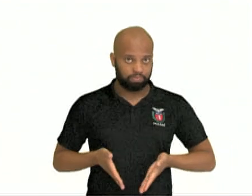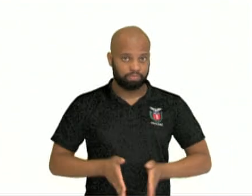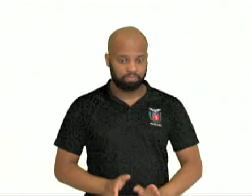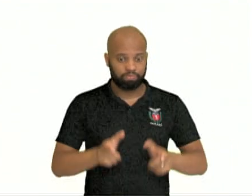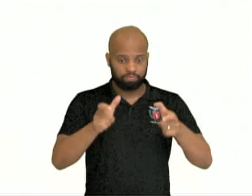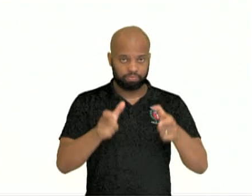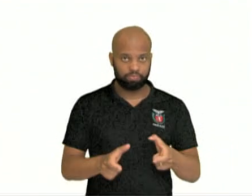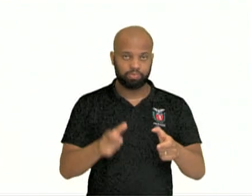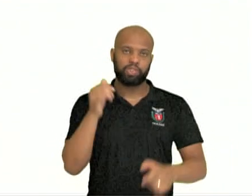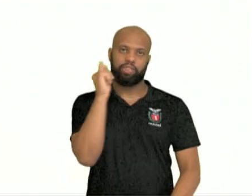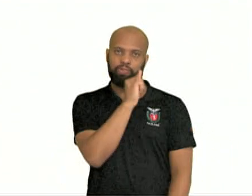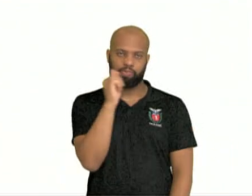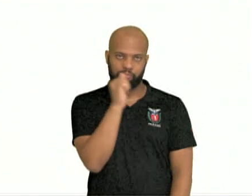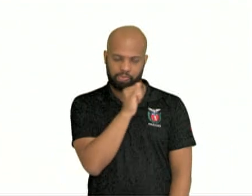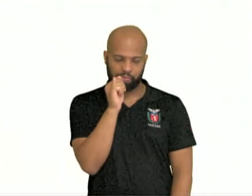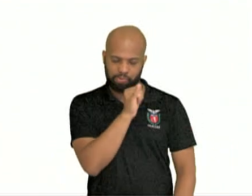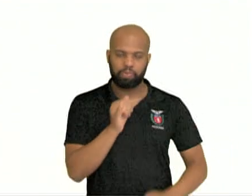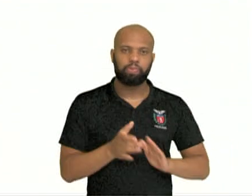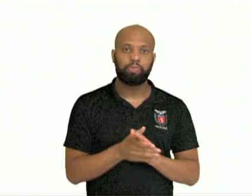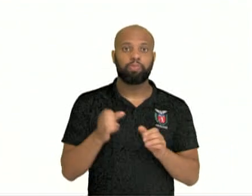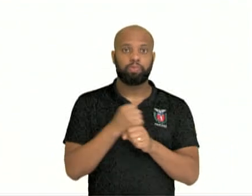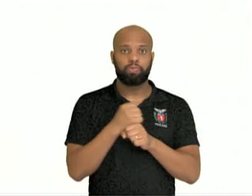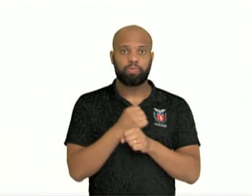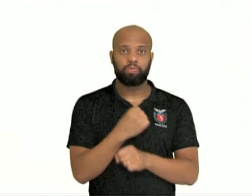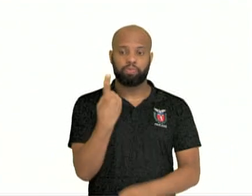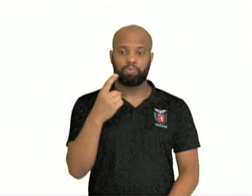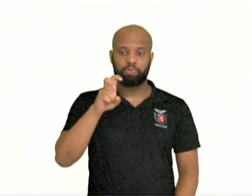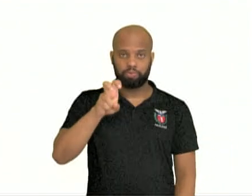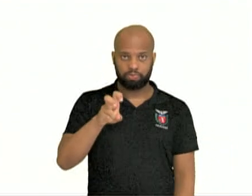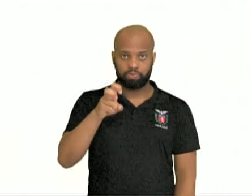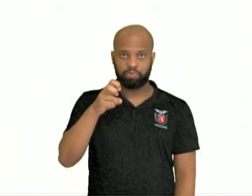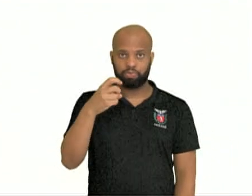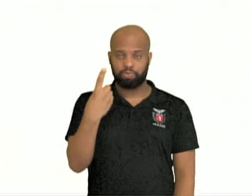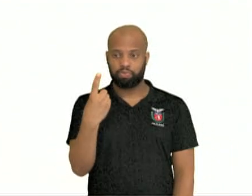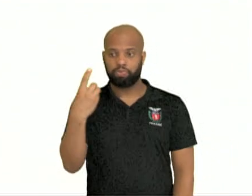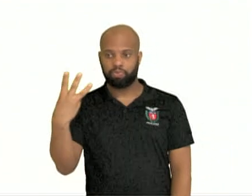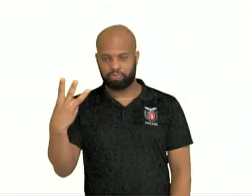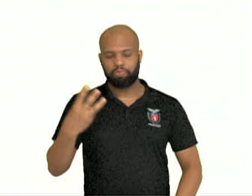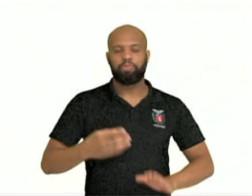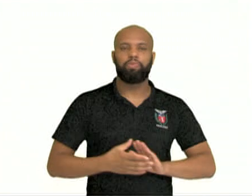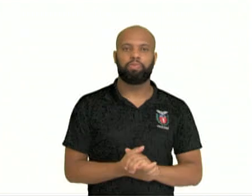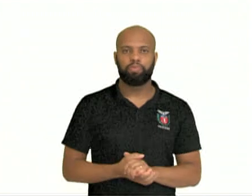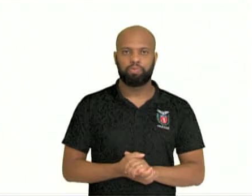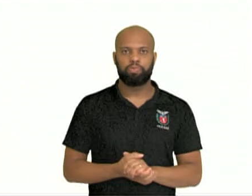de Florença, na Itália, no ano de 1513.